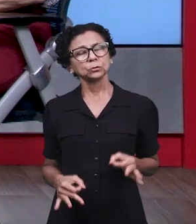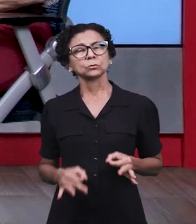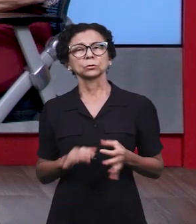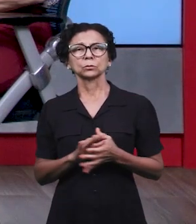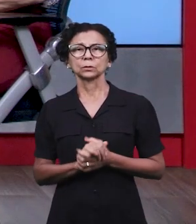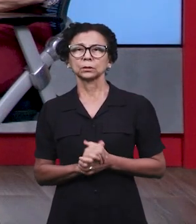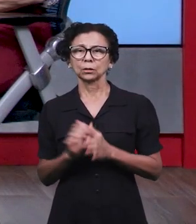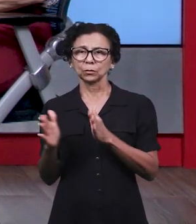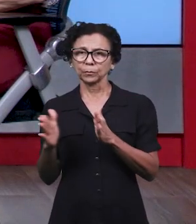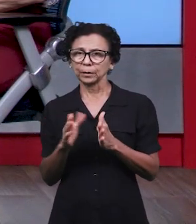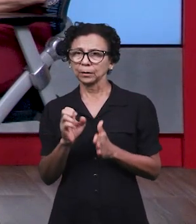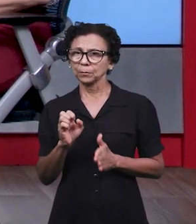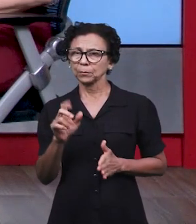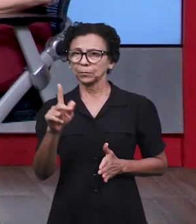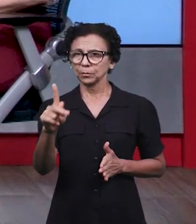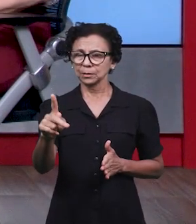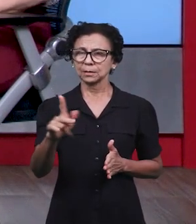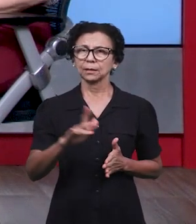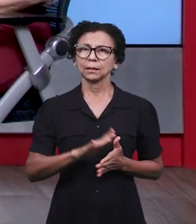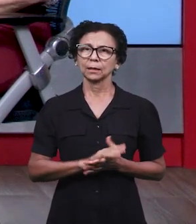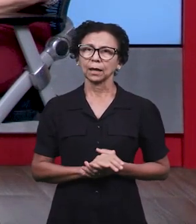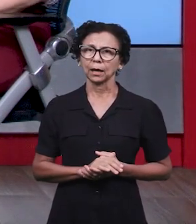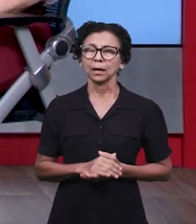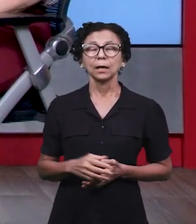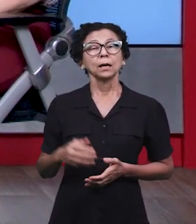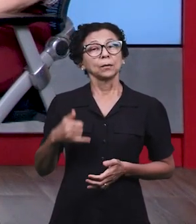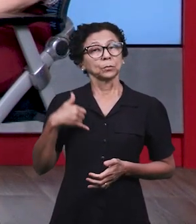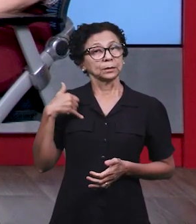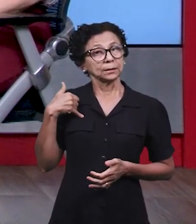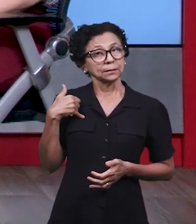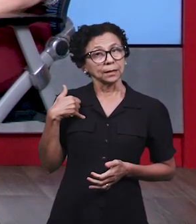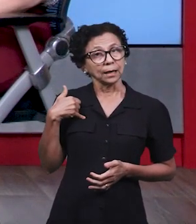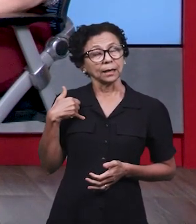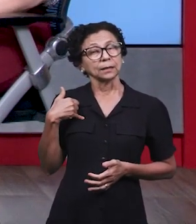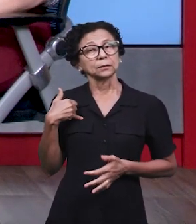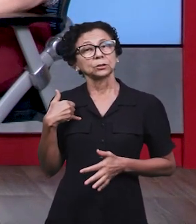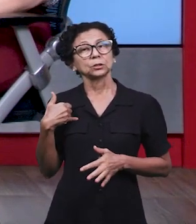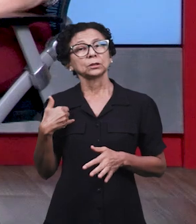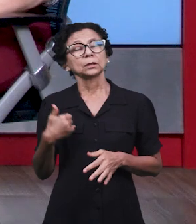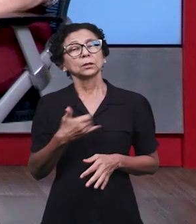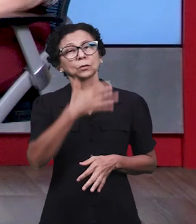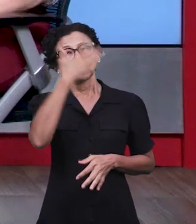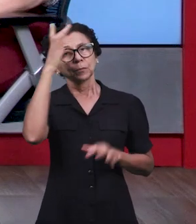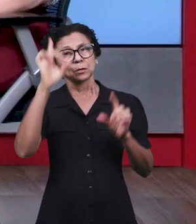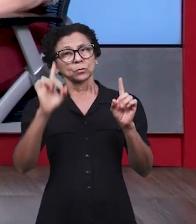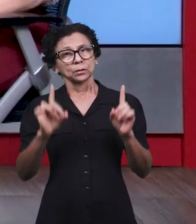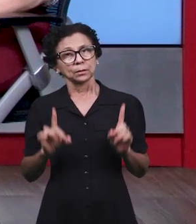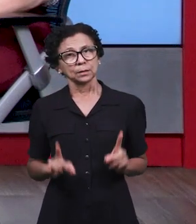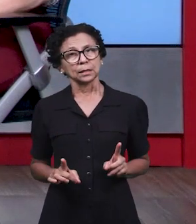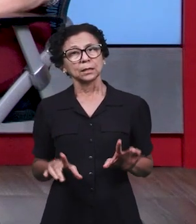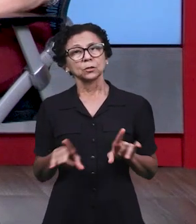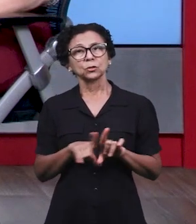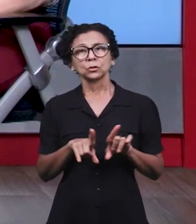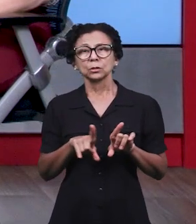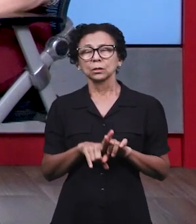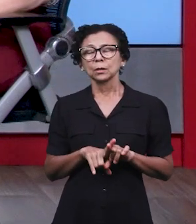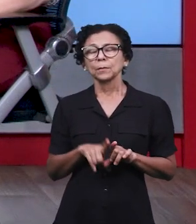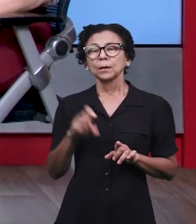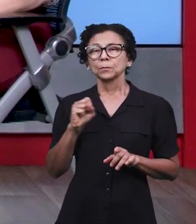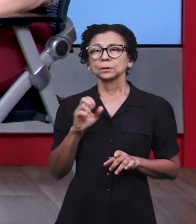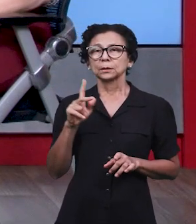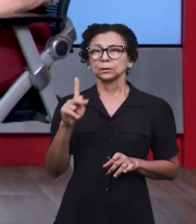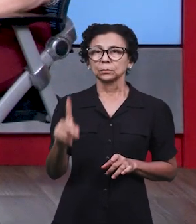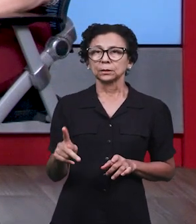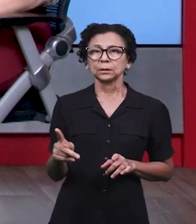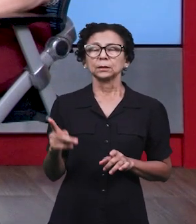reduzido. Existe tanto a aposentadoria por idade da pessoa com deficiência, como a aposentadoria por tempo de contribuição. A por idade, ela tem que